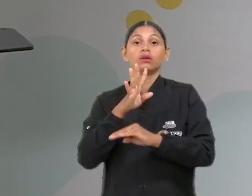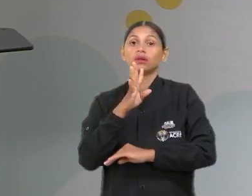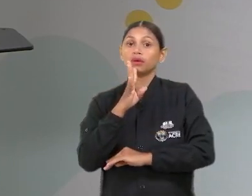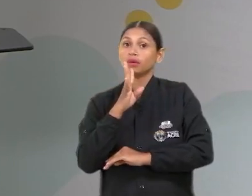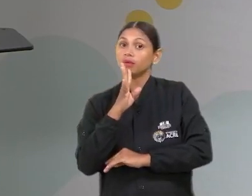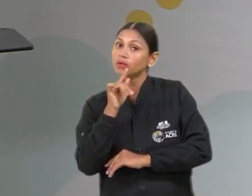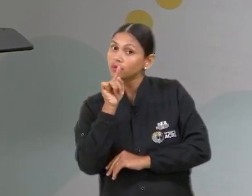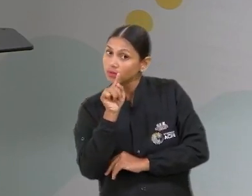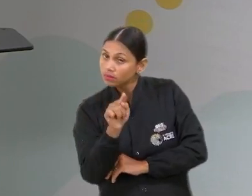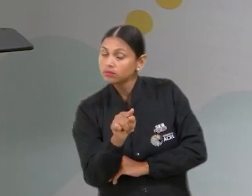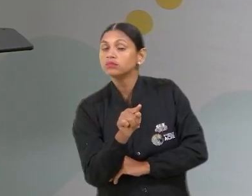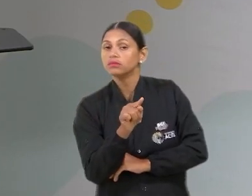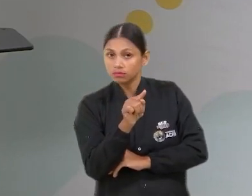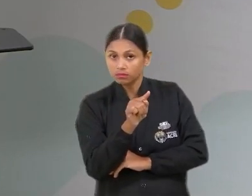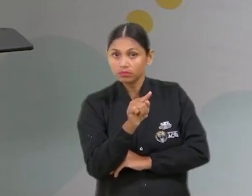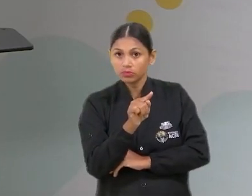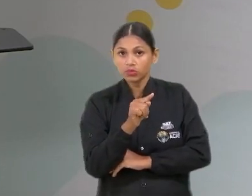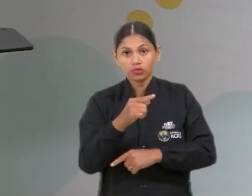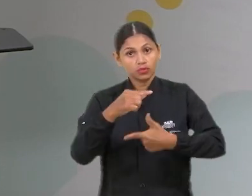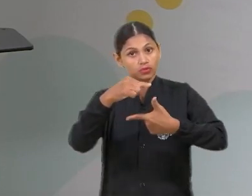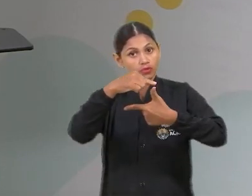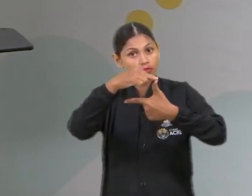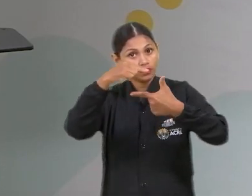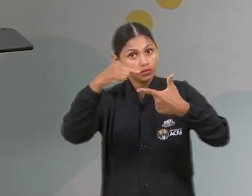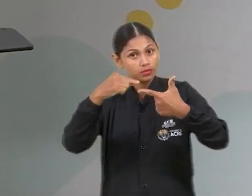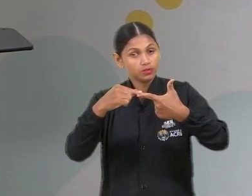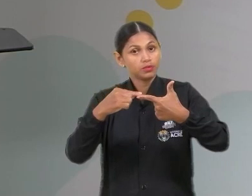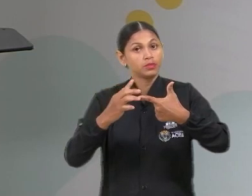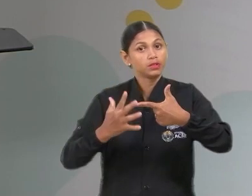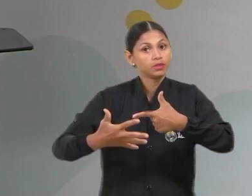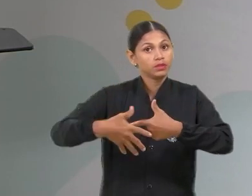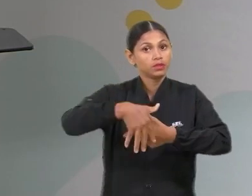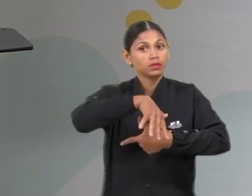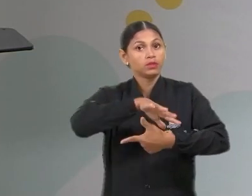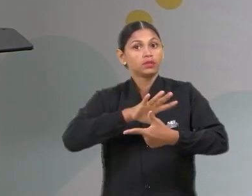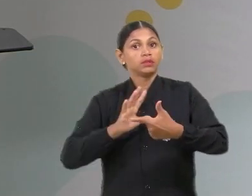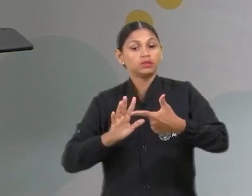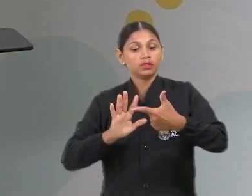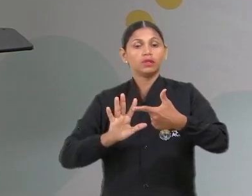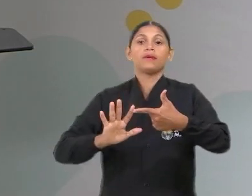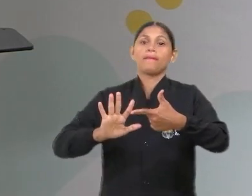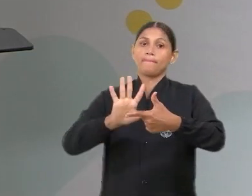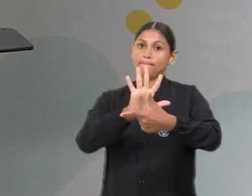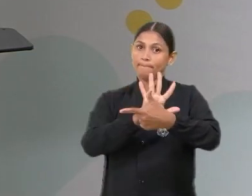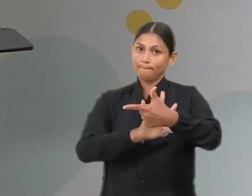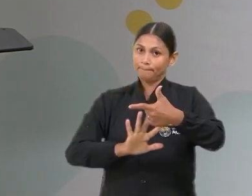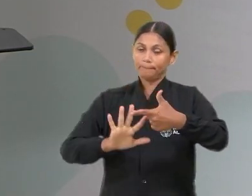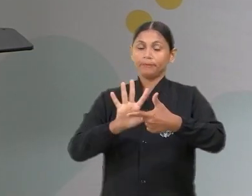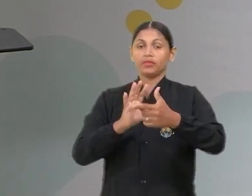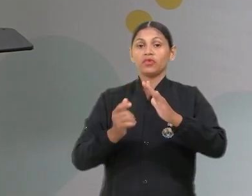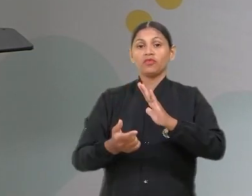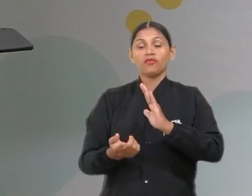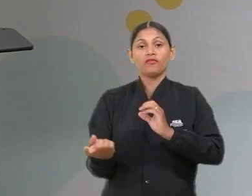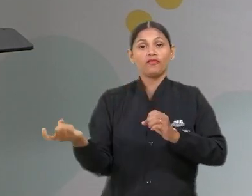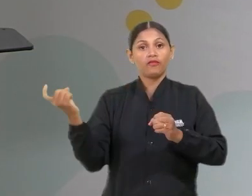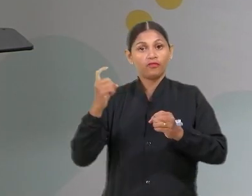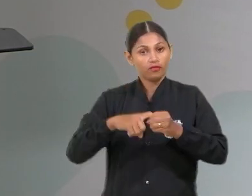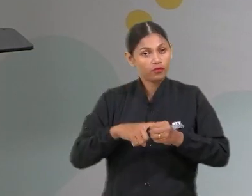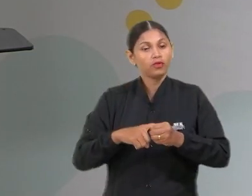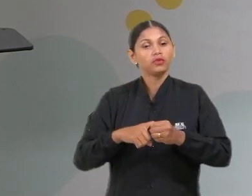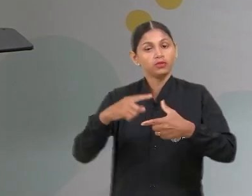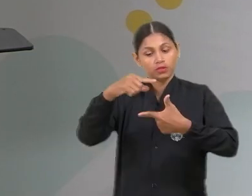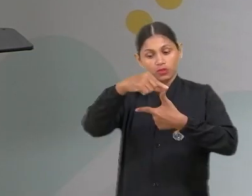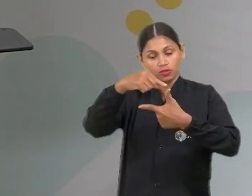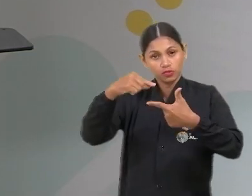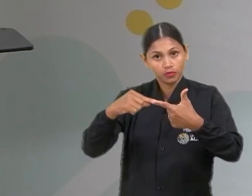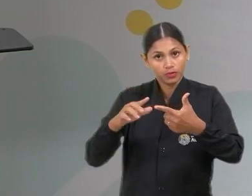tá bom? Da geometria. Se você ainda tem dúvida, volta lá na aula 1, né? No caso, na aula 7 de geometria plana